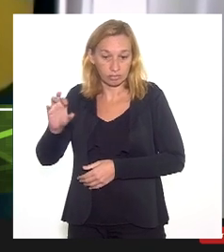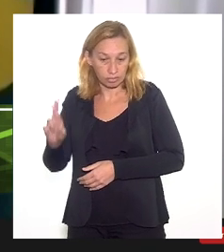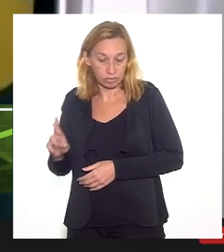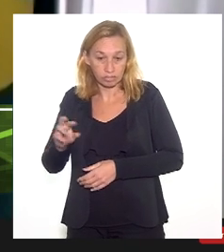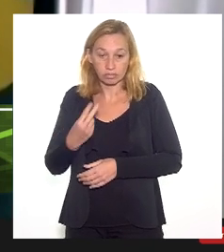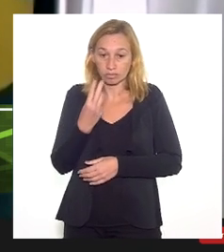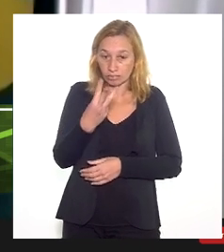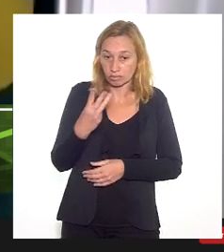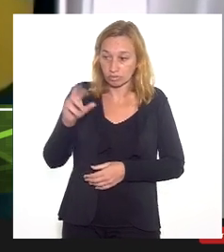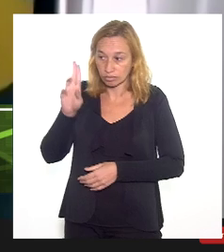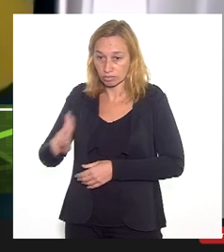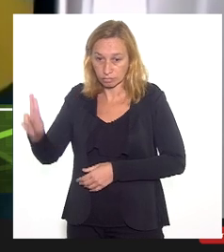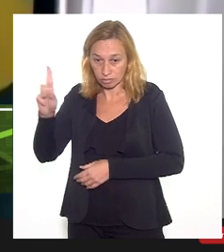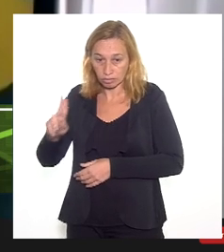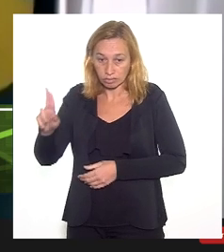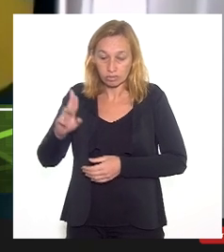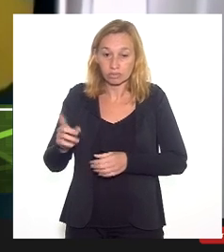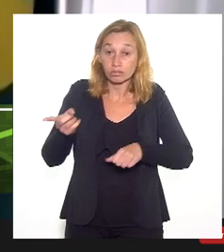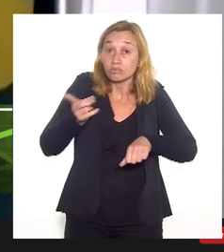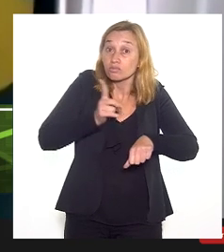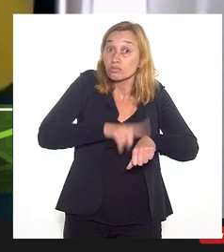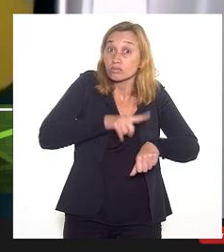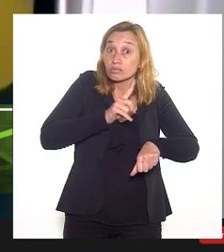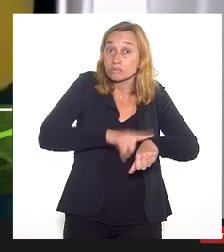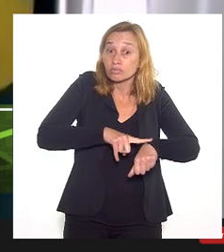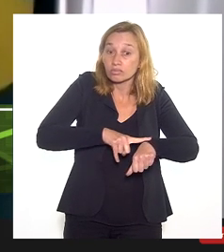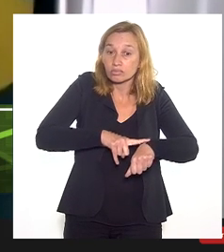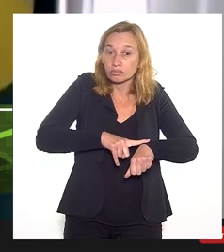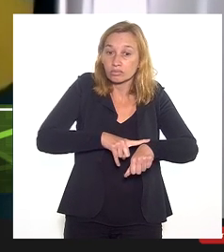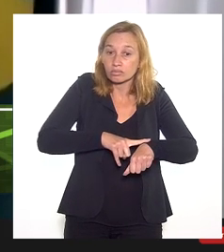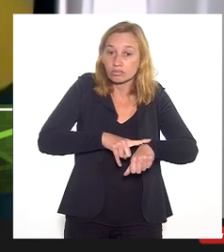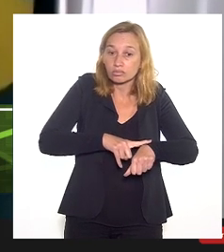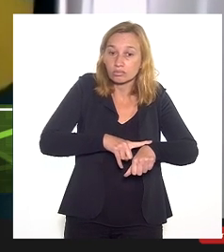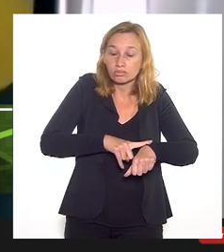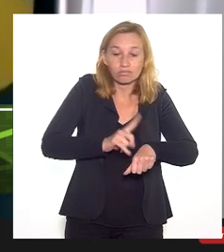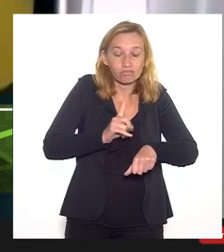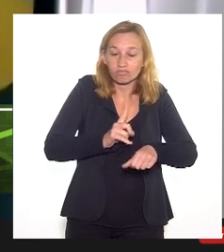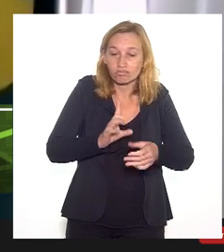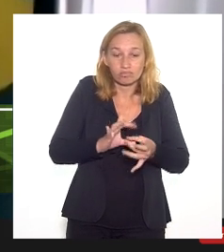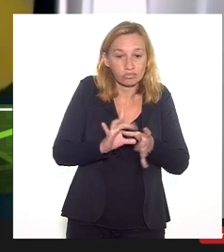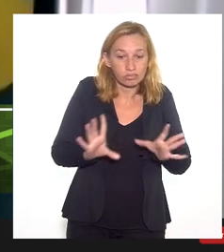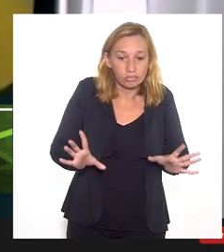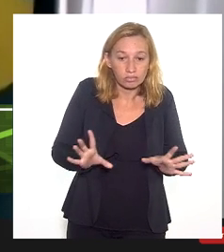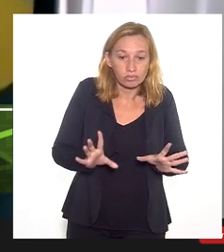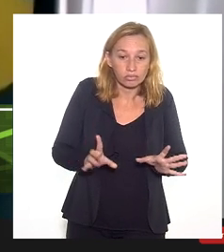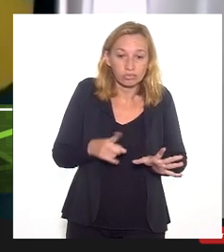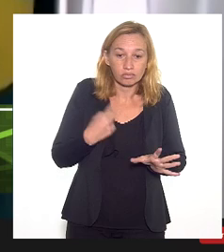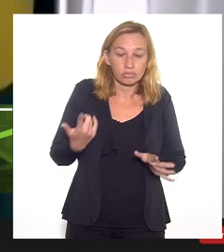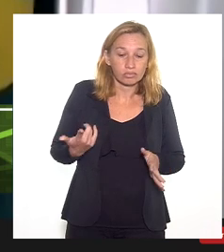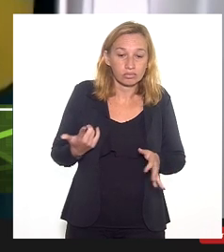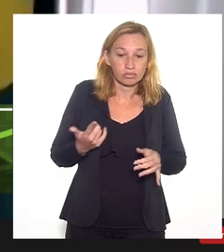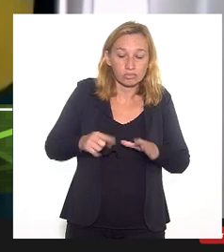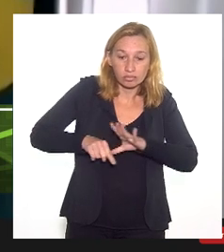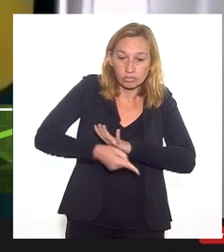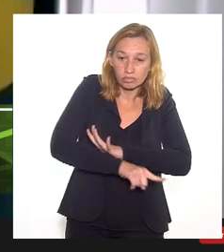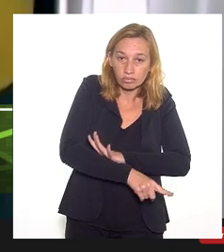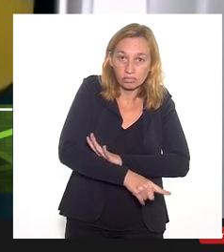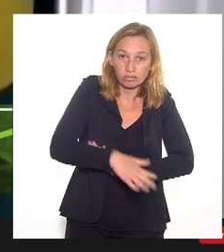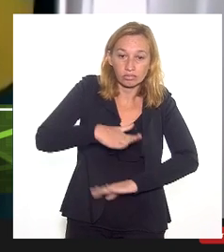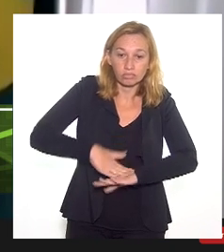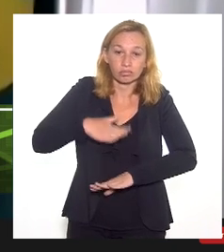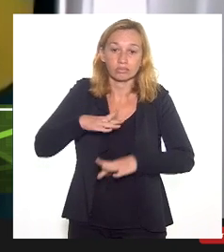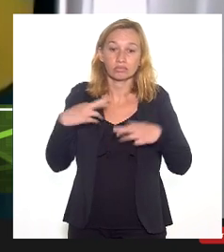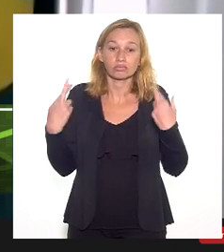universidades o tempo acabou não permitindo que a gente fizesse um aprofundamento